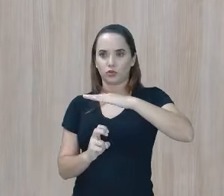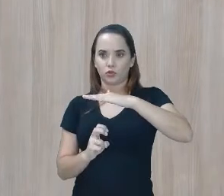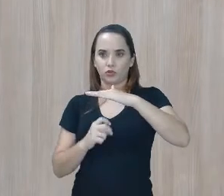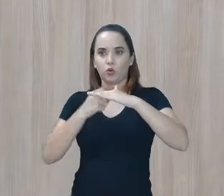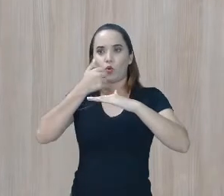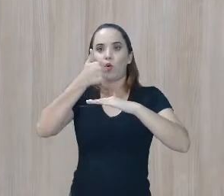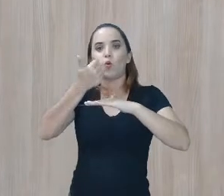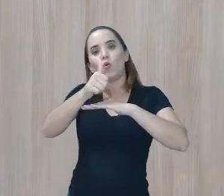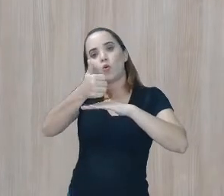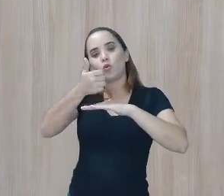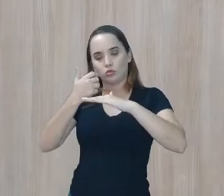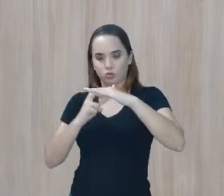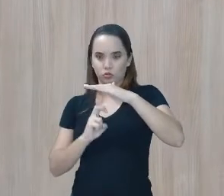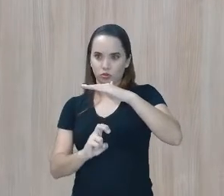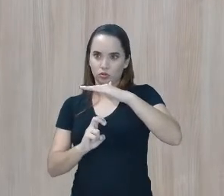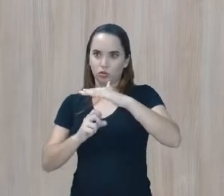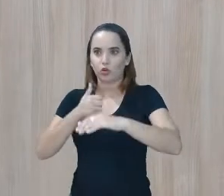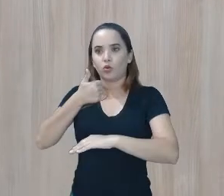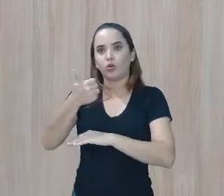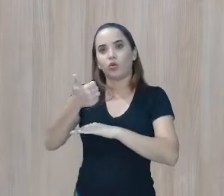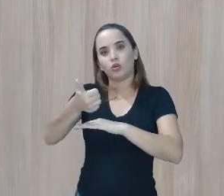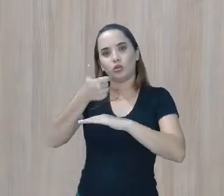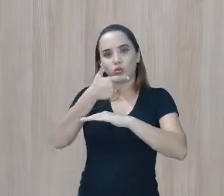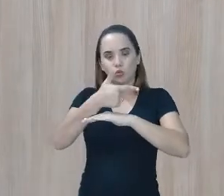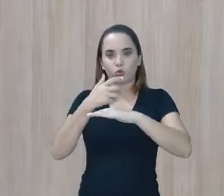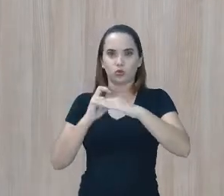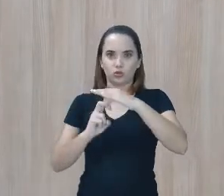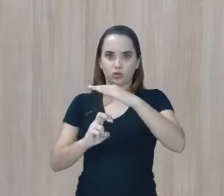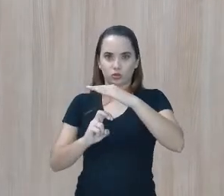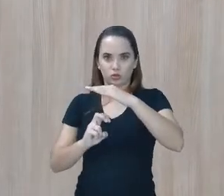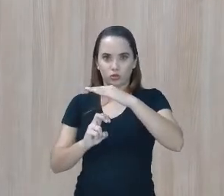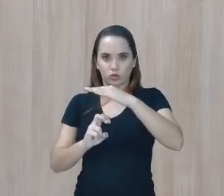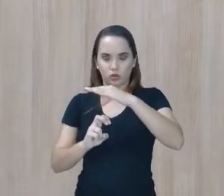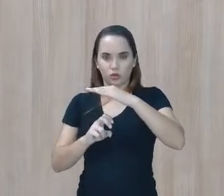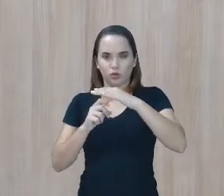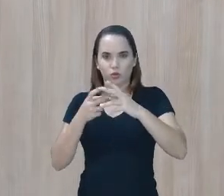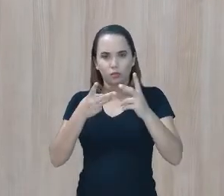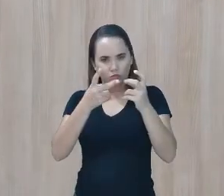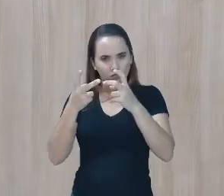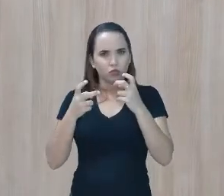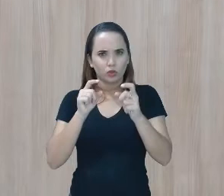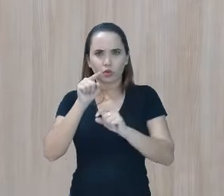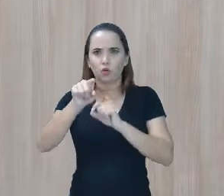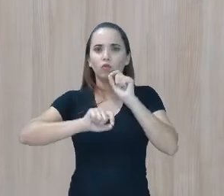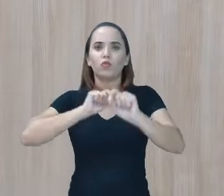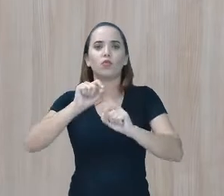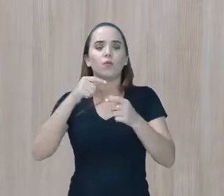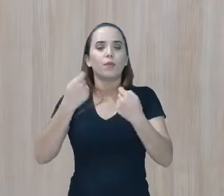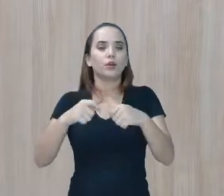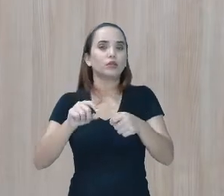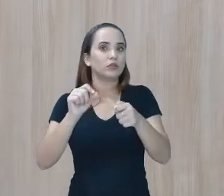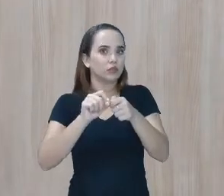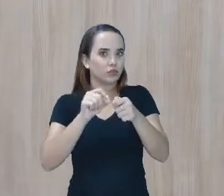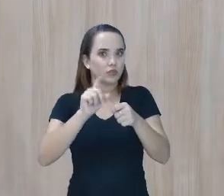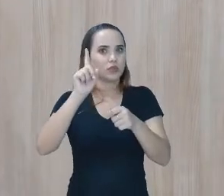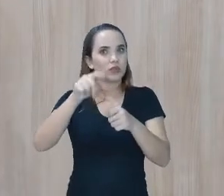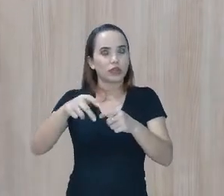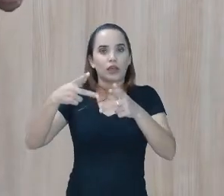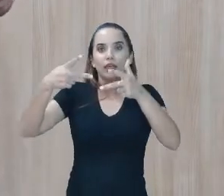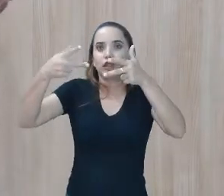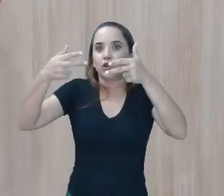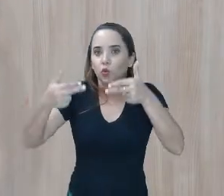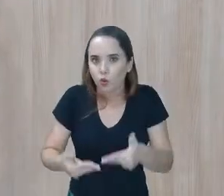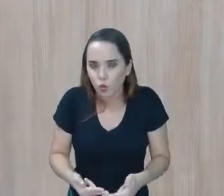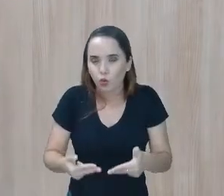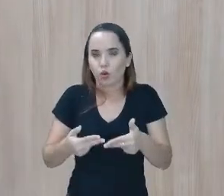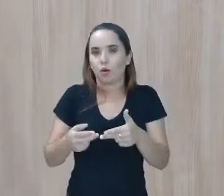5, 11 sobre 5 e 12 sobre 5. Então, percebe que o que você precisa fazer aí é exatamente